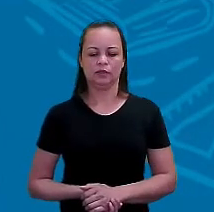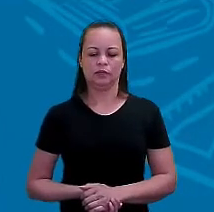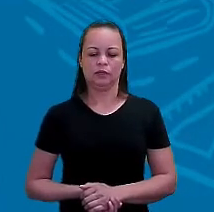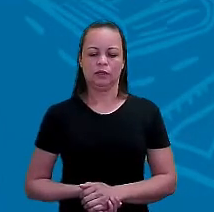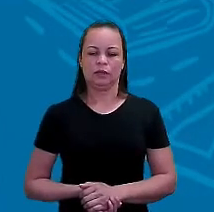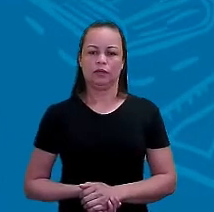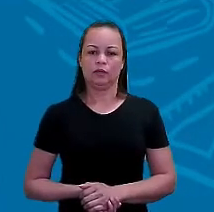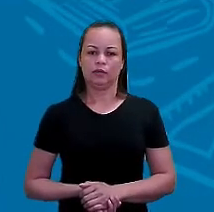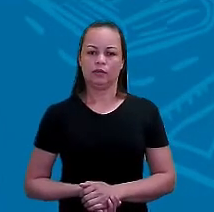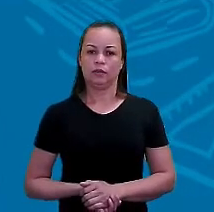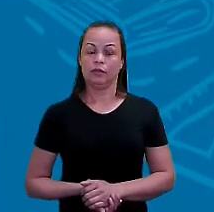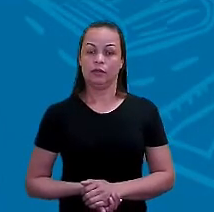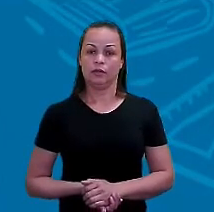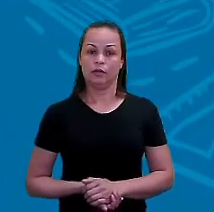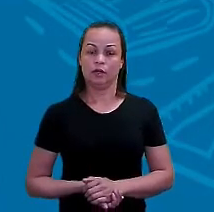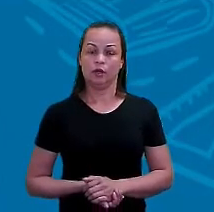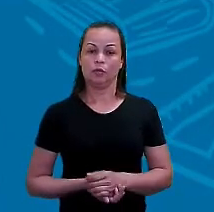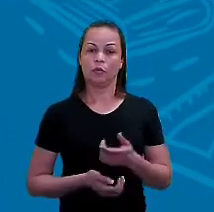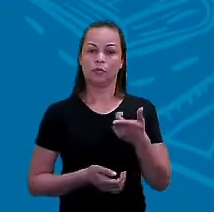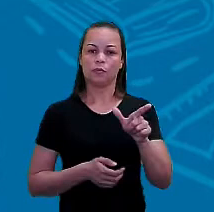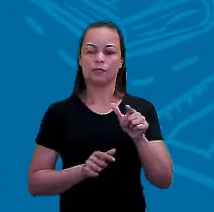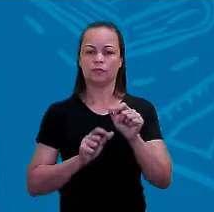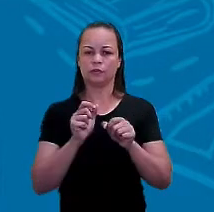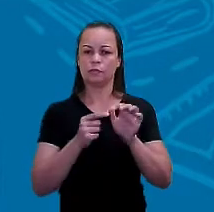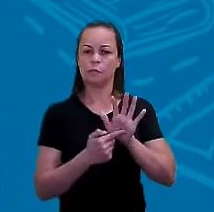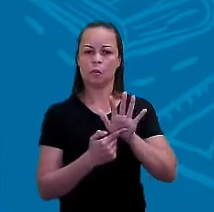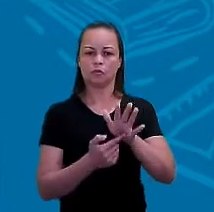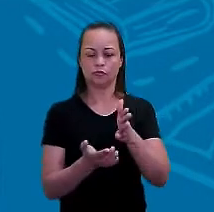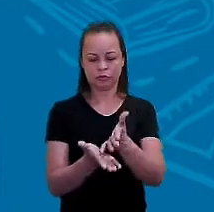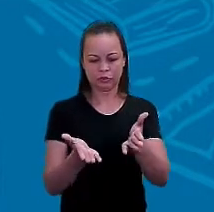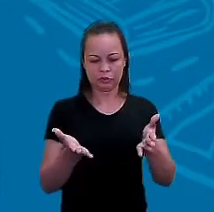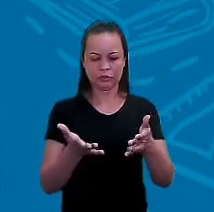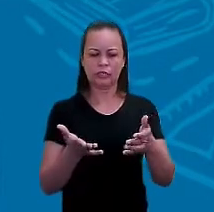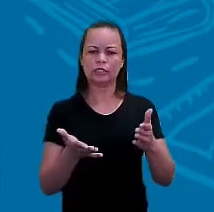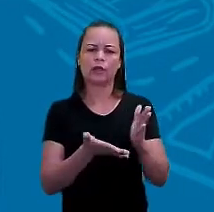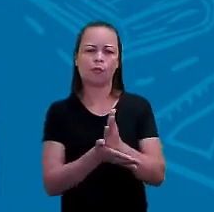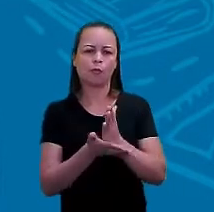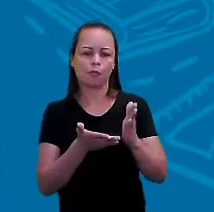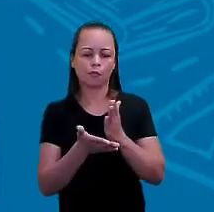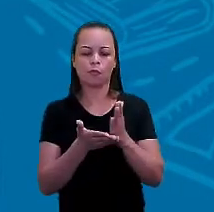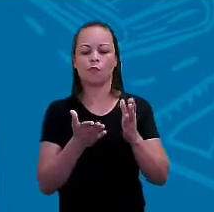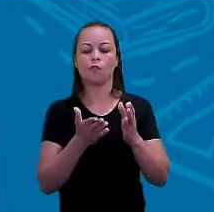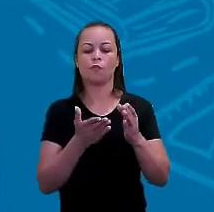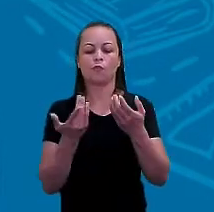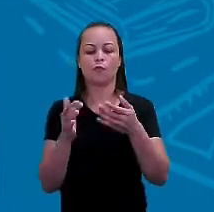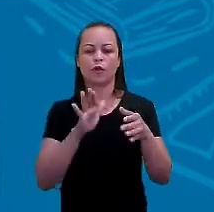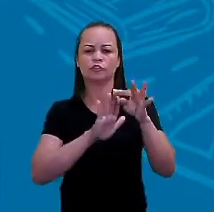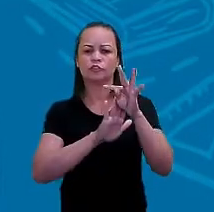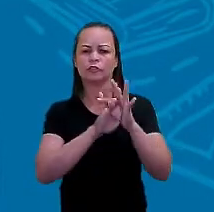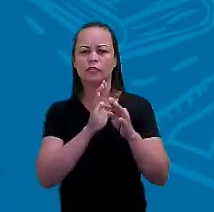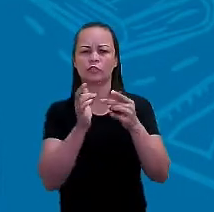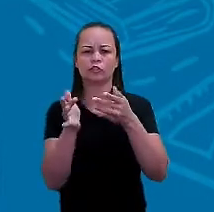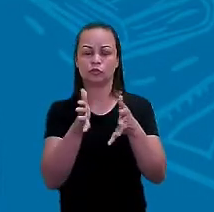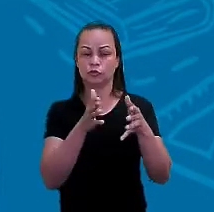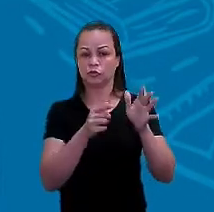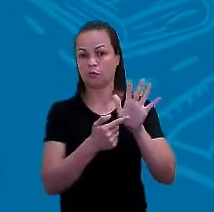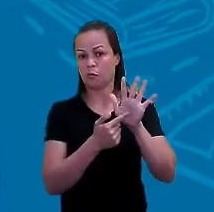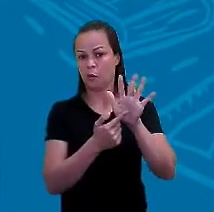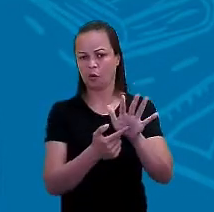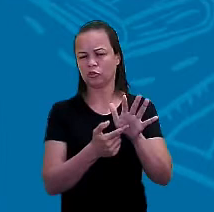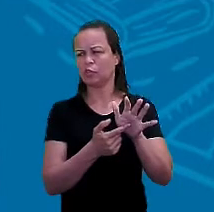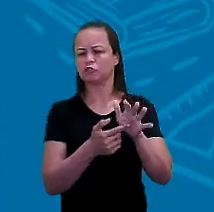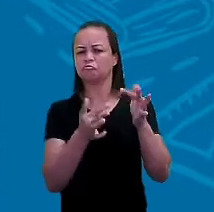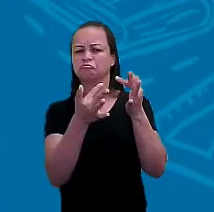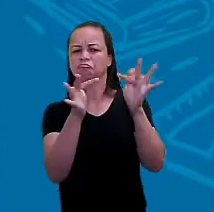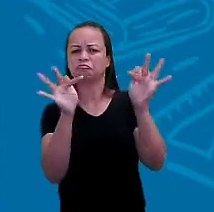a próxima, eu sempre trago para vocês algumas useful sentences, useful phrases. São